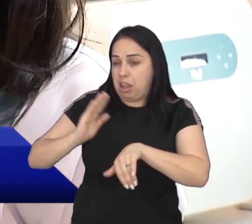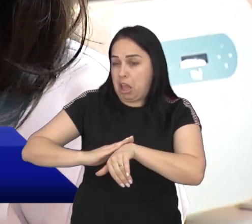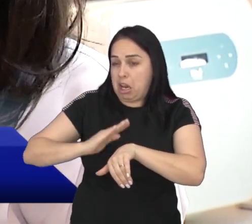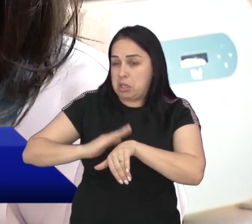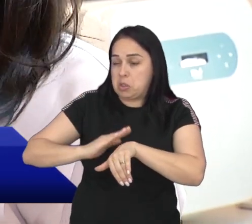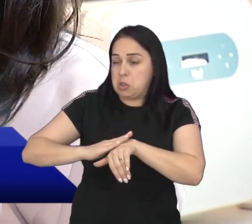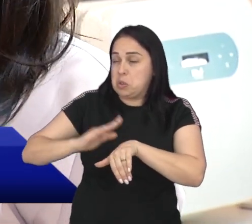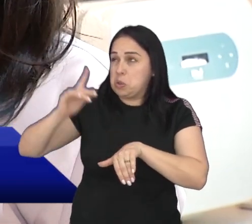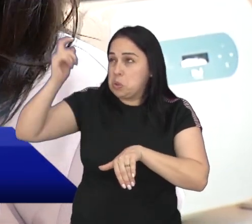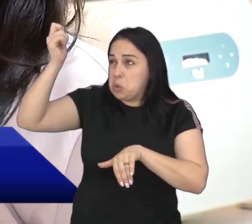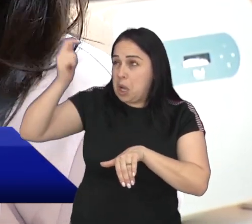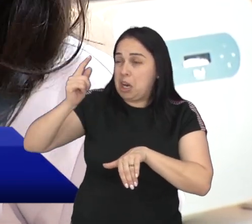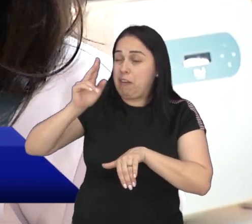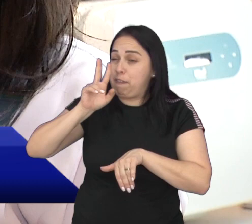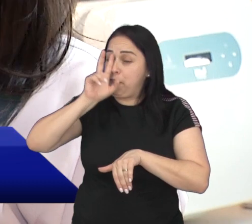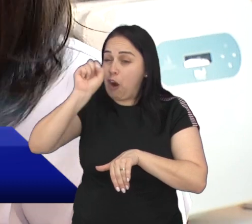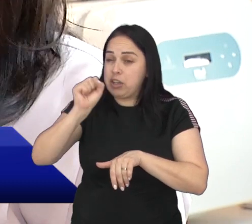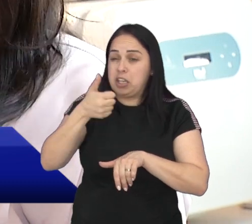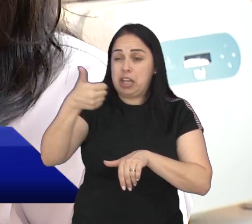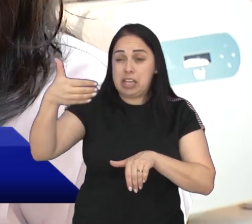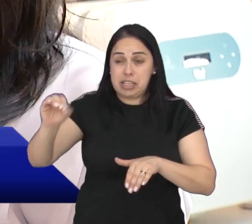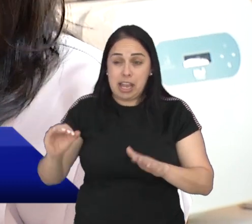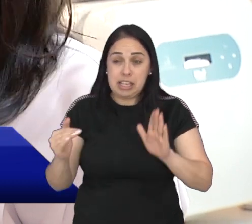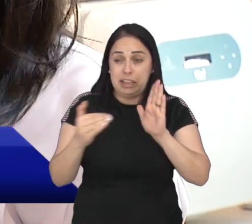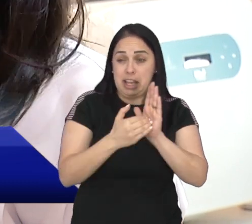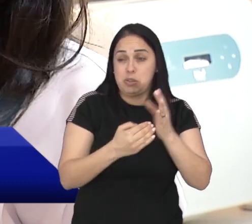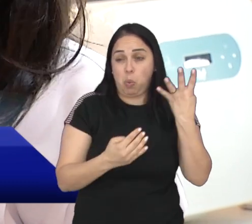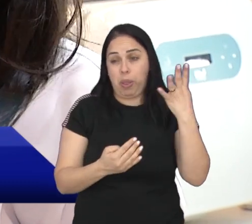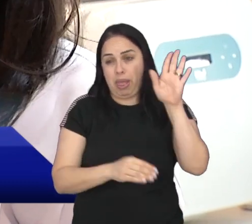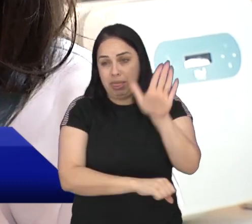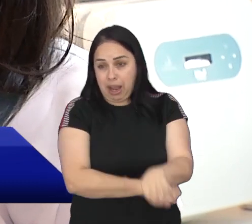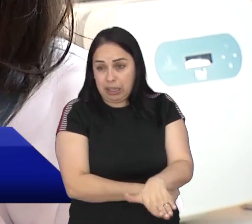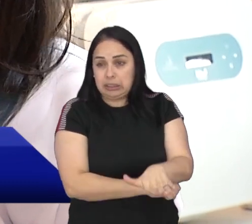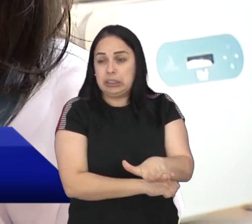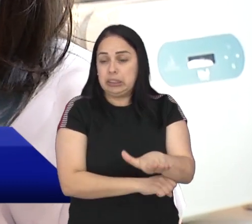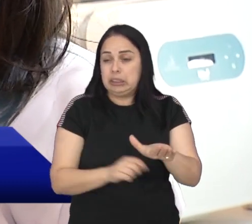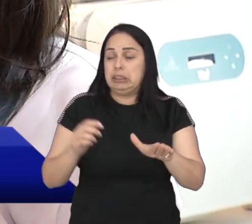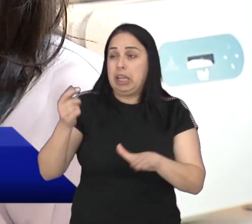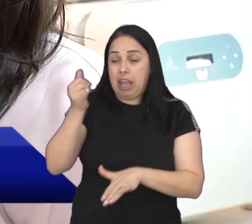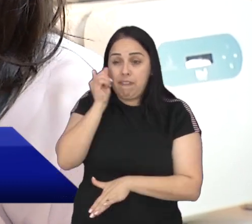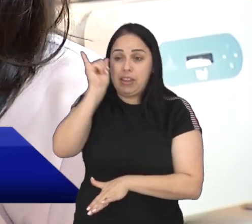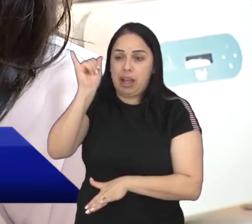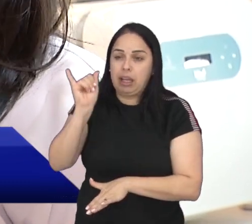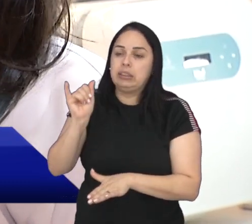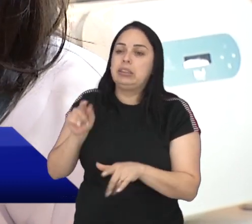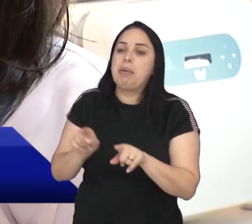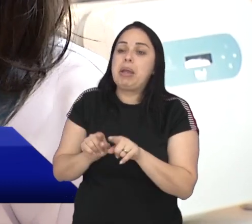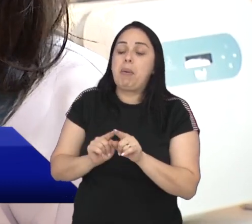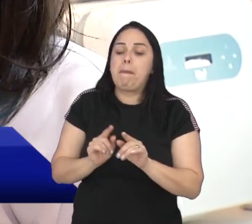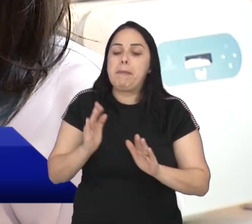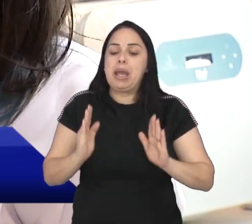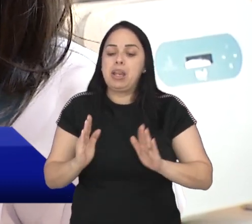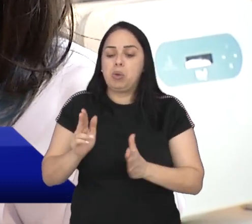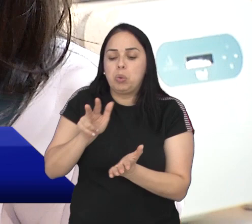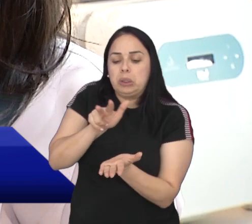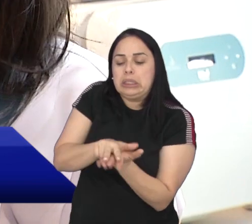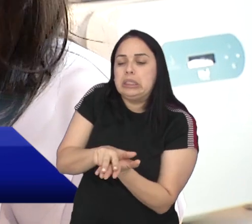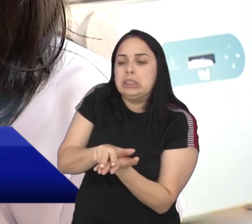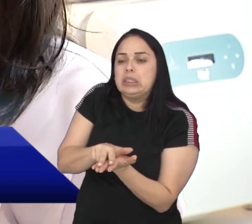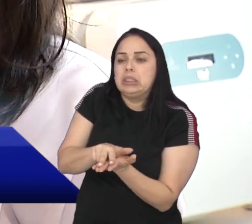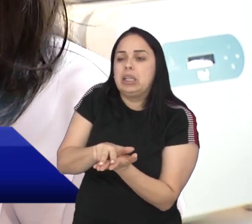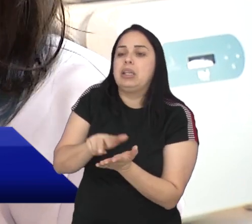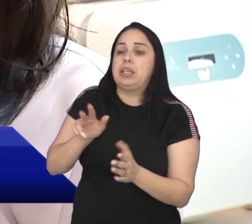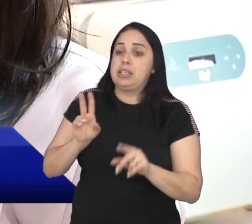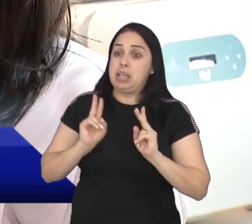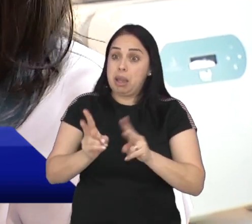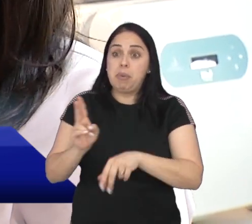no horário mais agressivo do sol, entre 10 e 16 da tarde, e o tempo de exposição, né? E